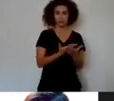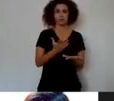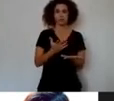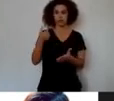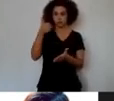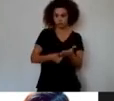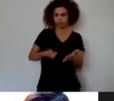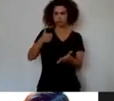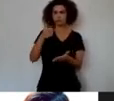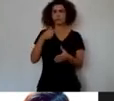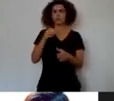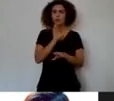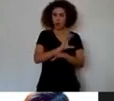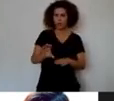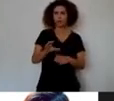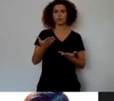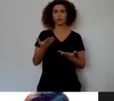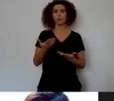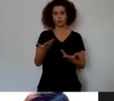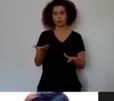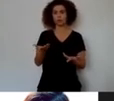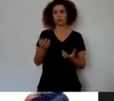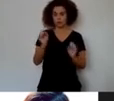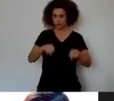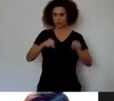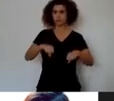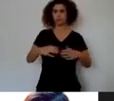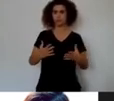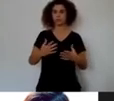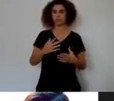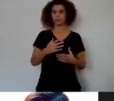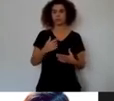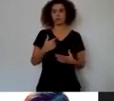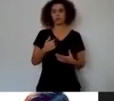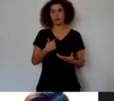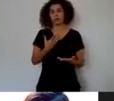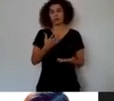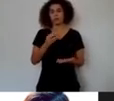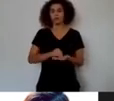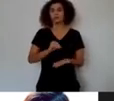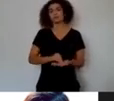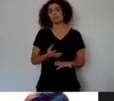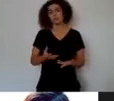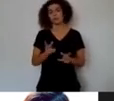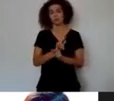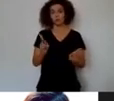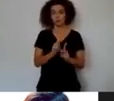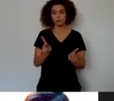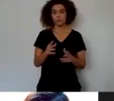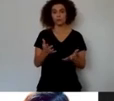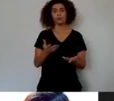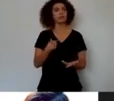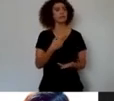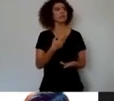né? Assim, vamos construir essa representatividade, eu sinto falta, né? Professor, me traz um autor